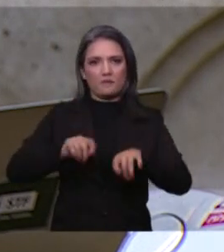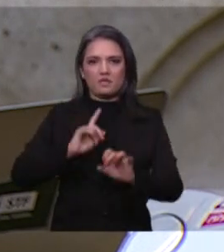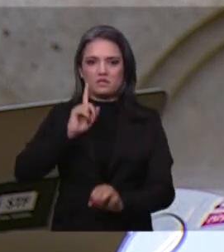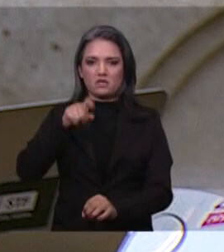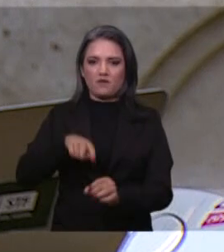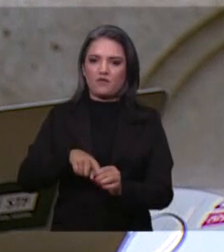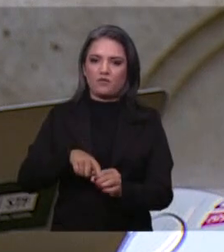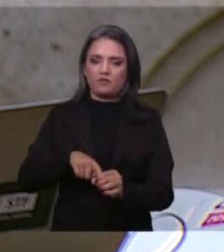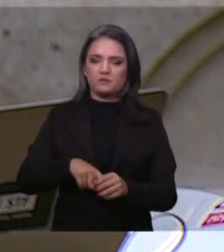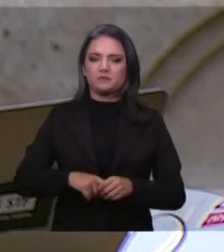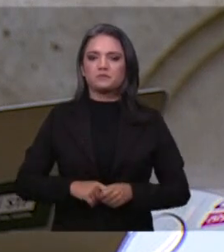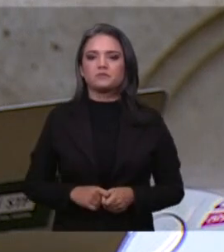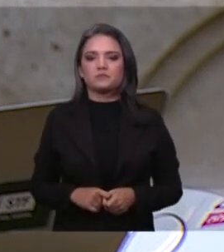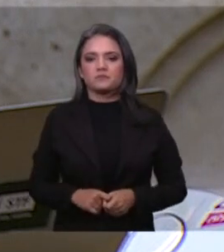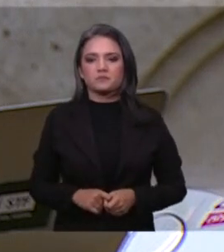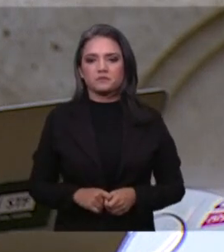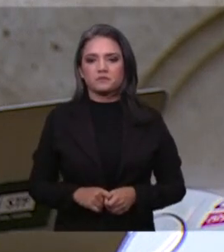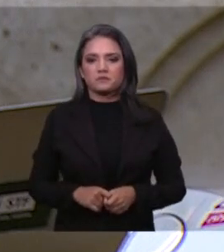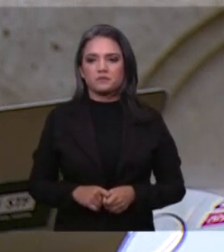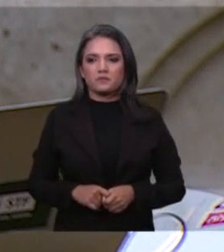restituídos.